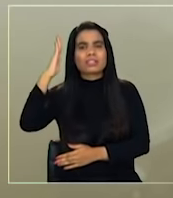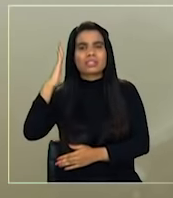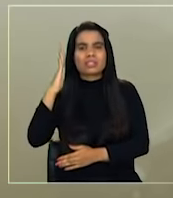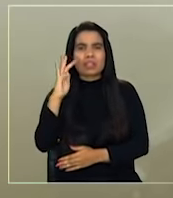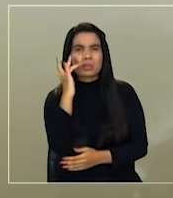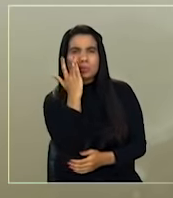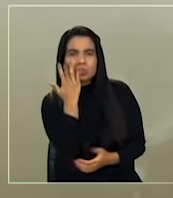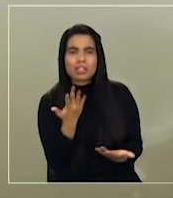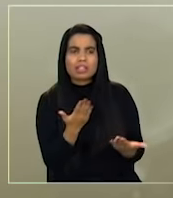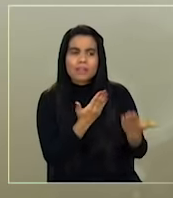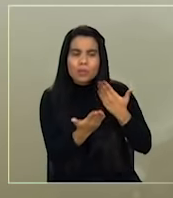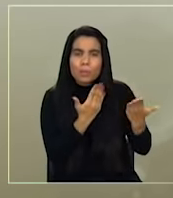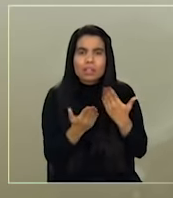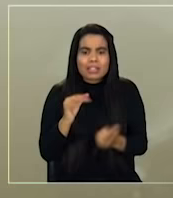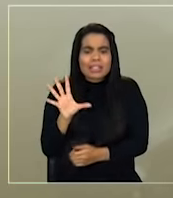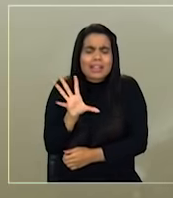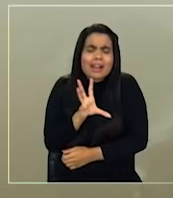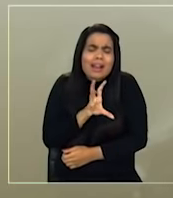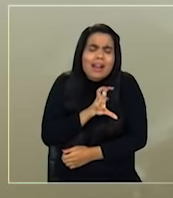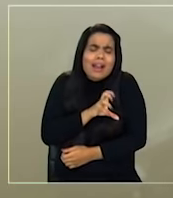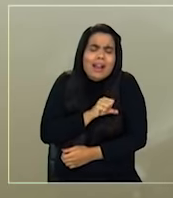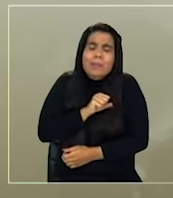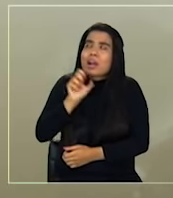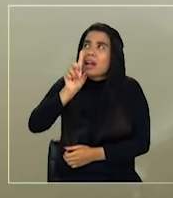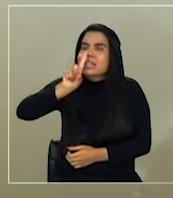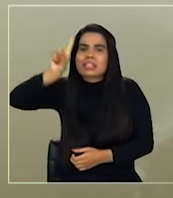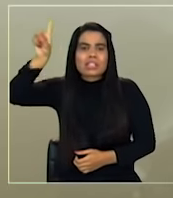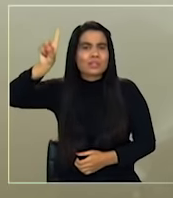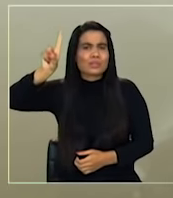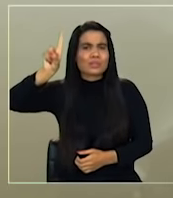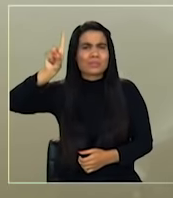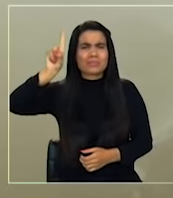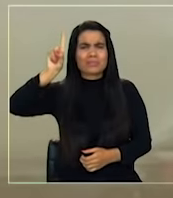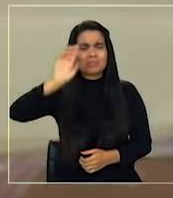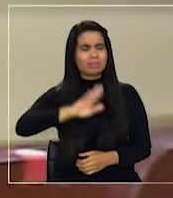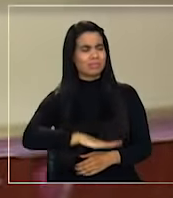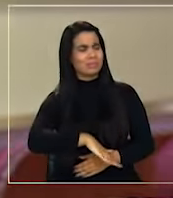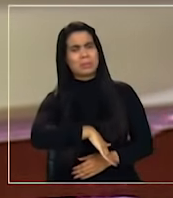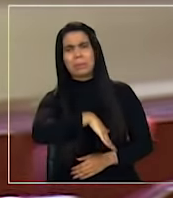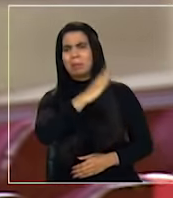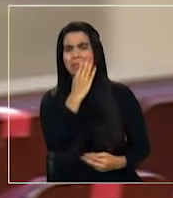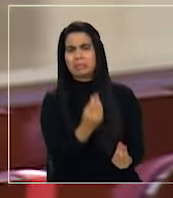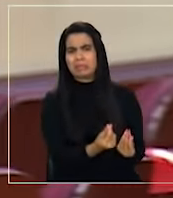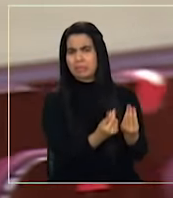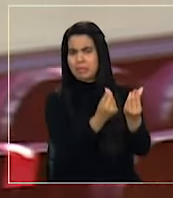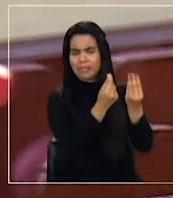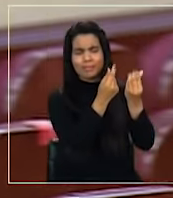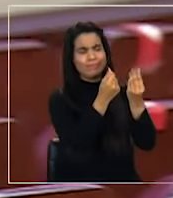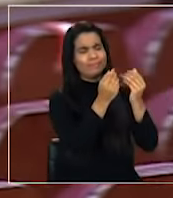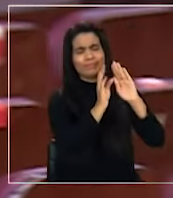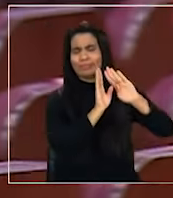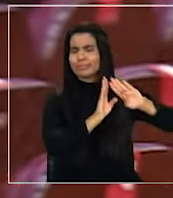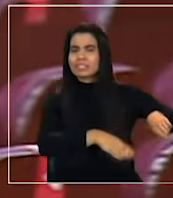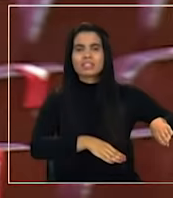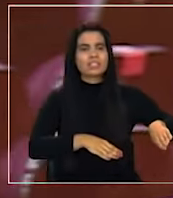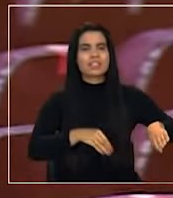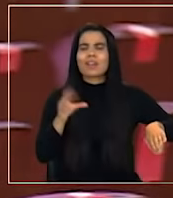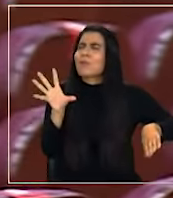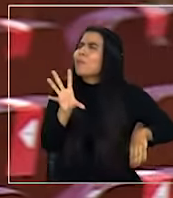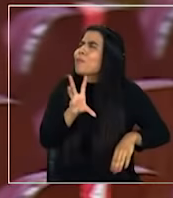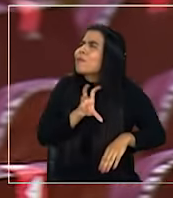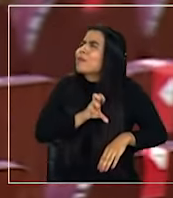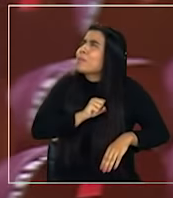do que o dinheiro, mais do que o que eu posso apalpar, ver lá no meu